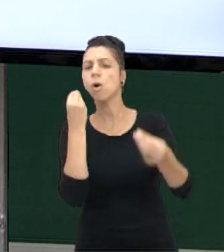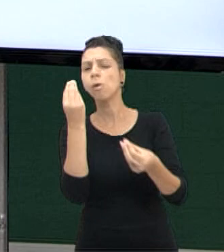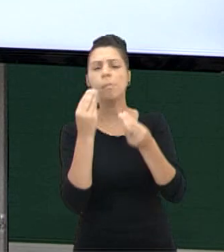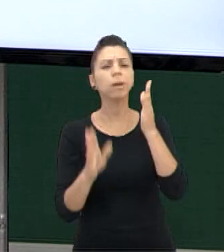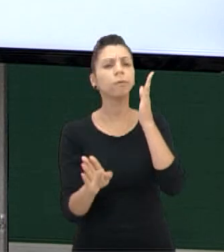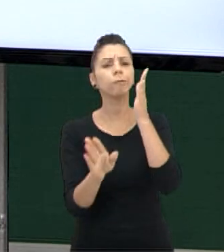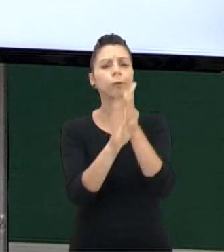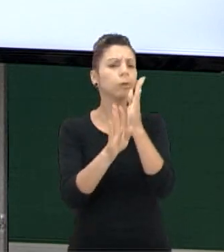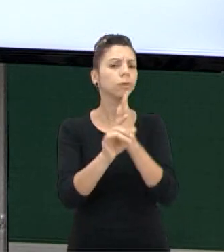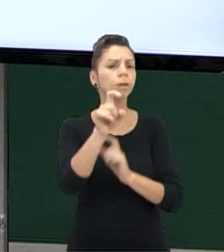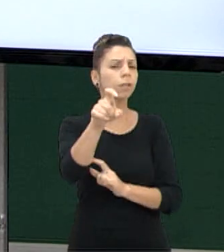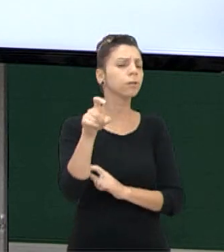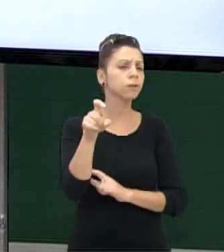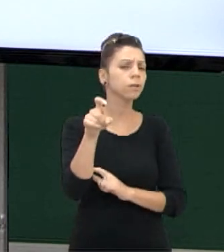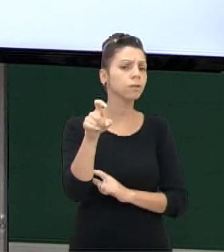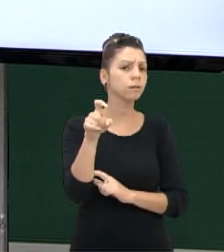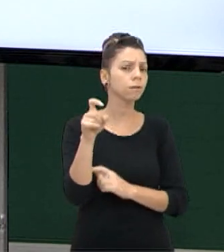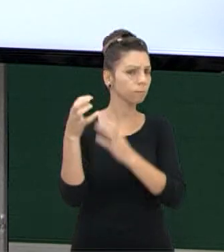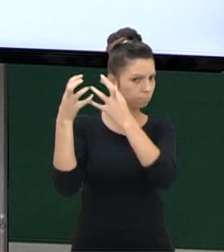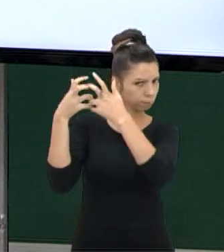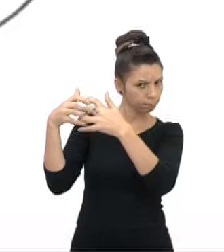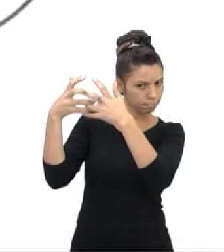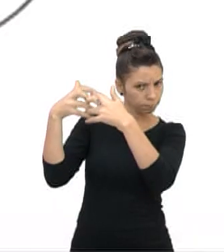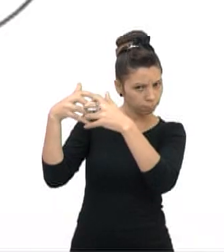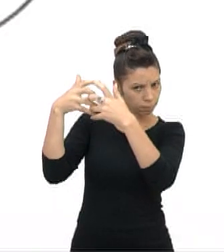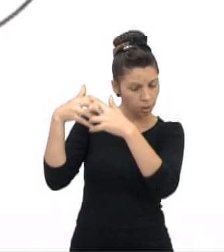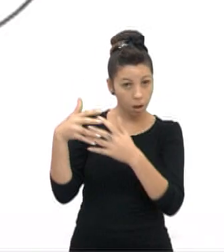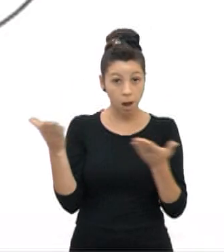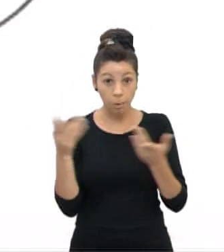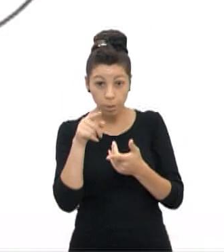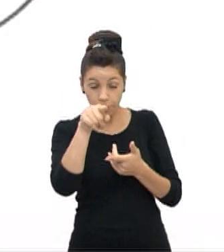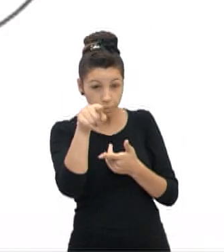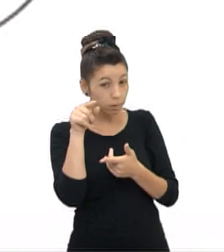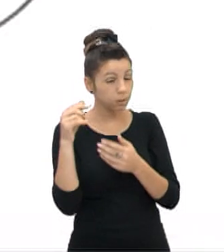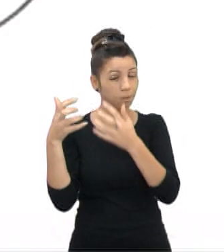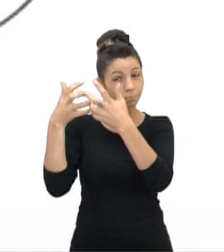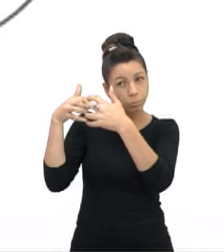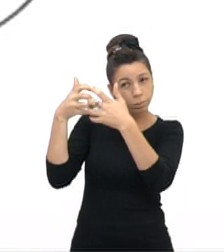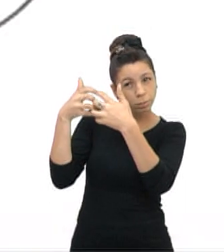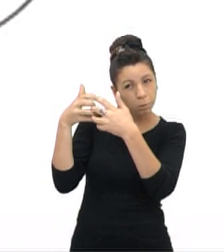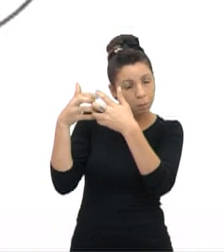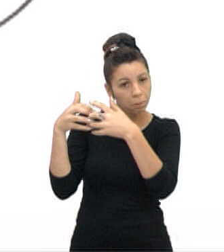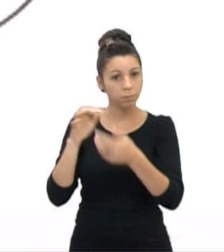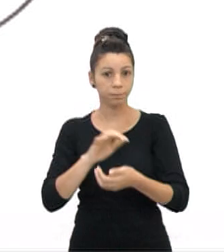nessa figura? Vamos pensar? Agora eu quero que vocês pensem um pouquinho.